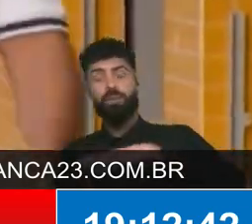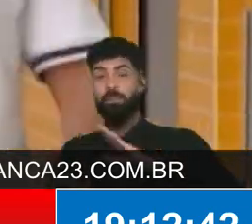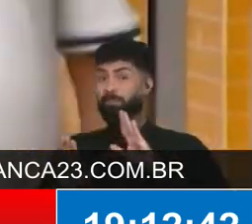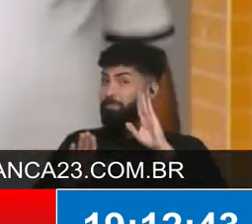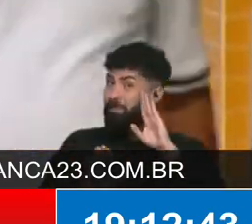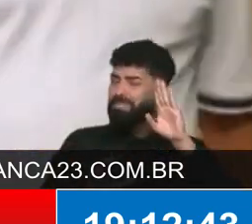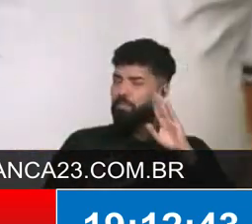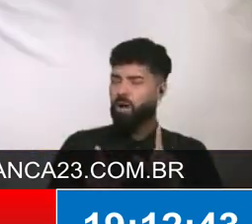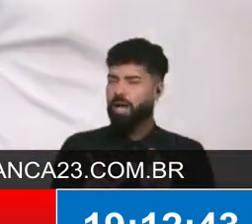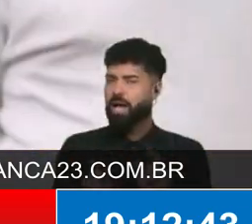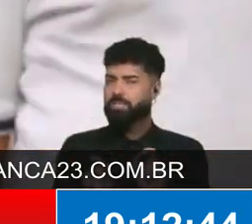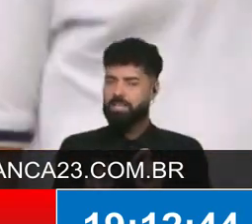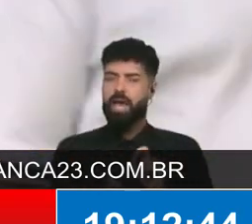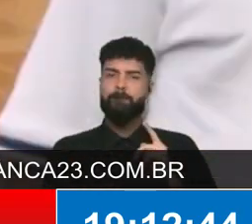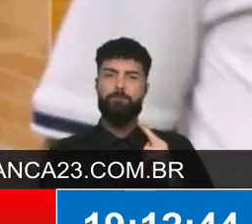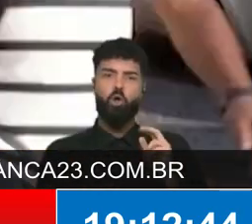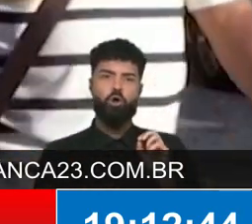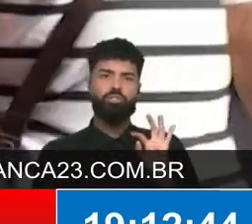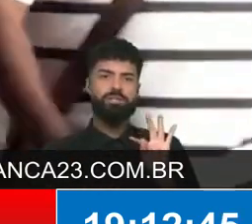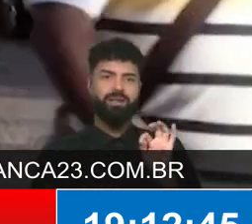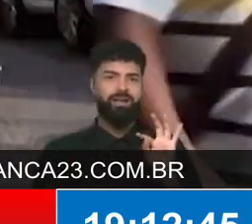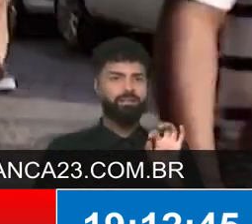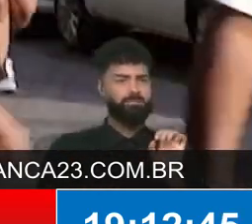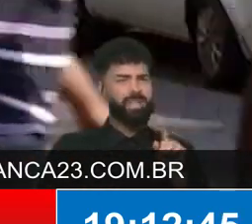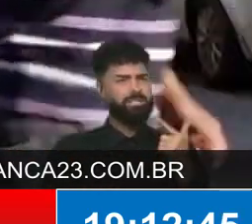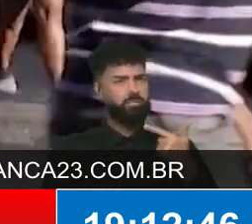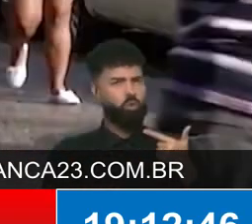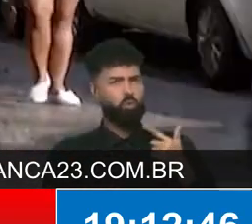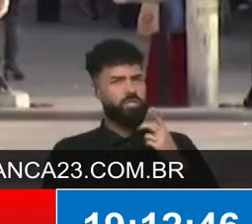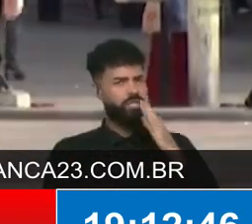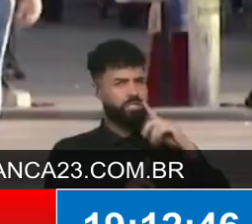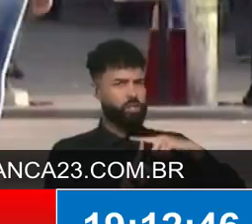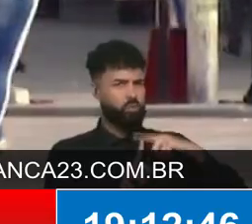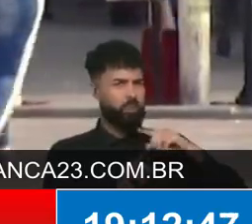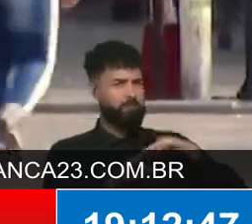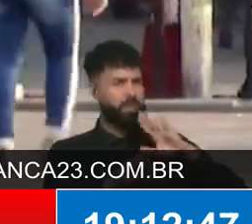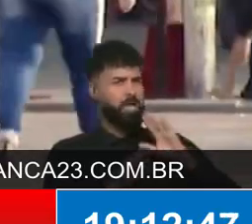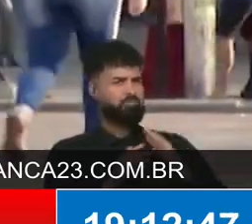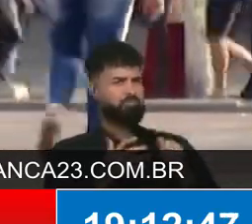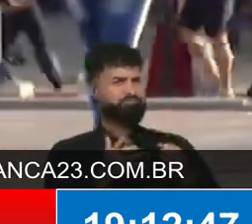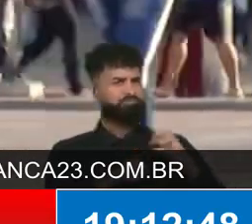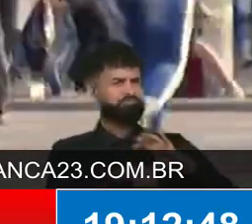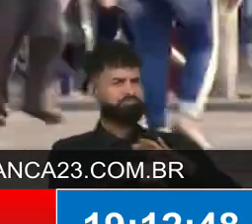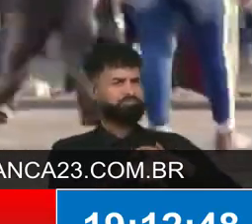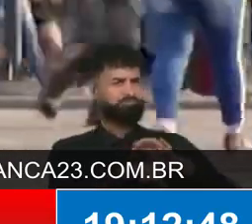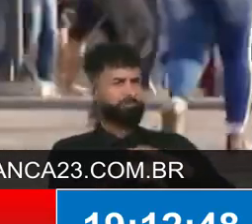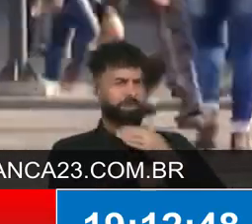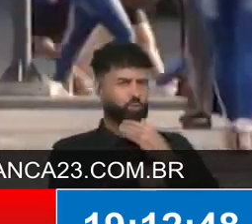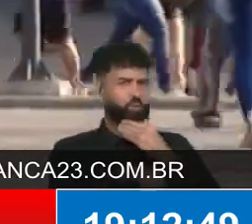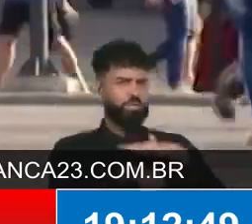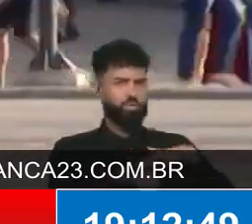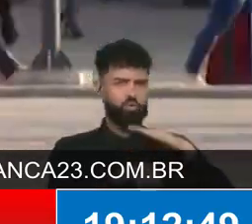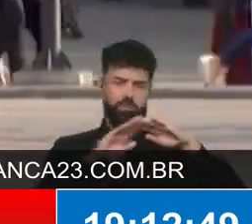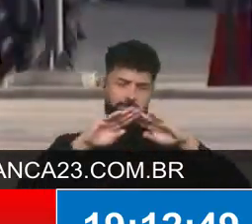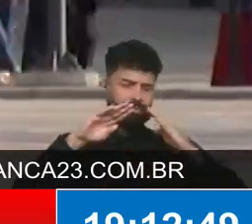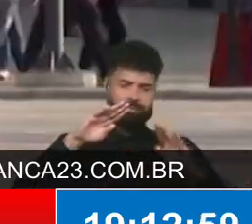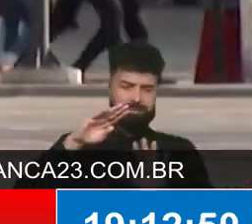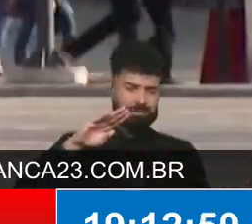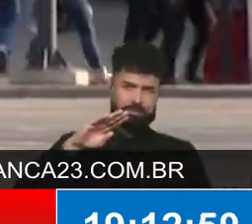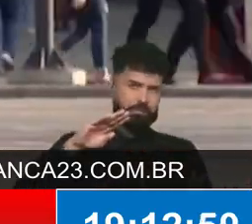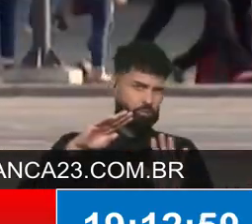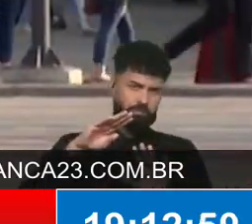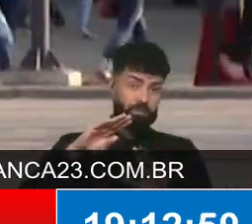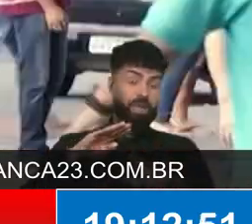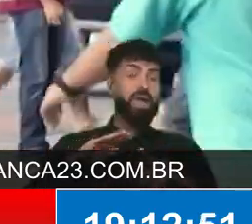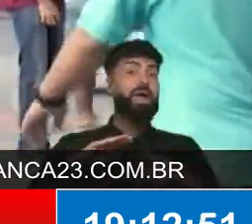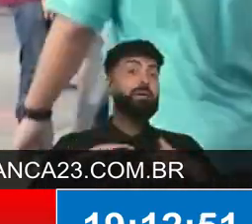principalmente no câncer de próstata, o segundo tipo de câncer mais comum na população masculina em todas as regiões do país, perdendo